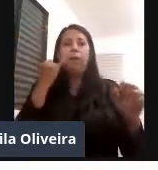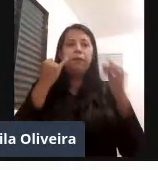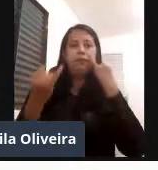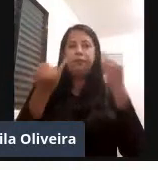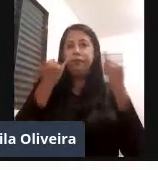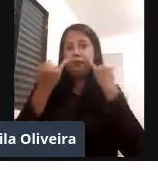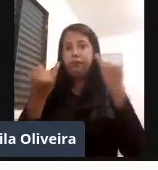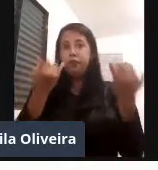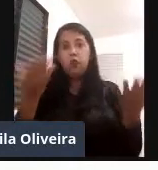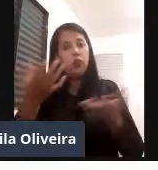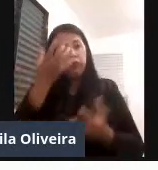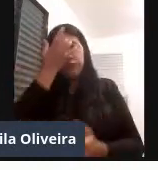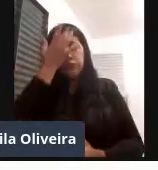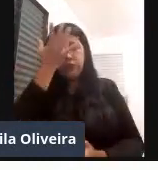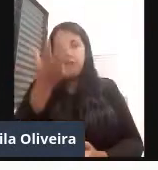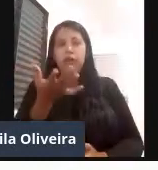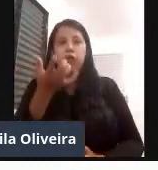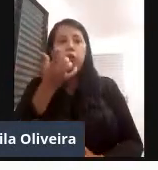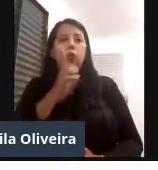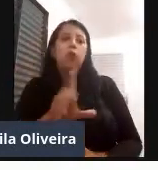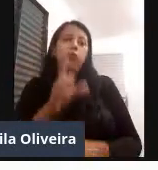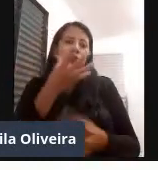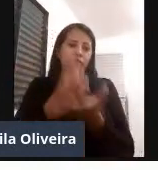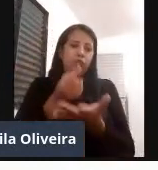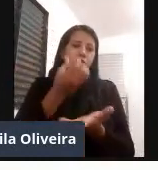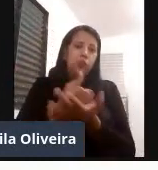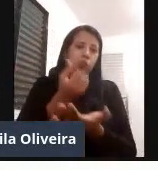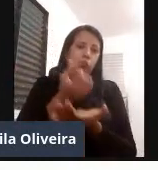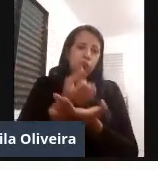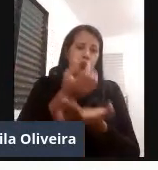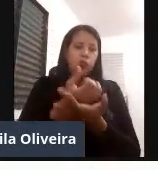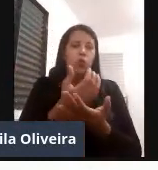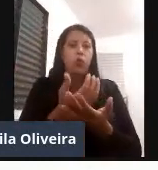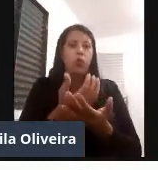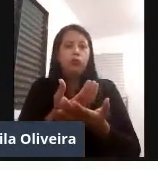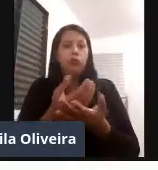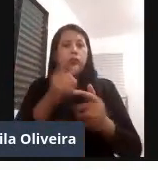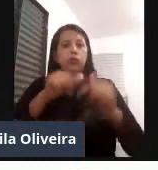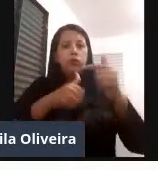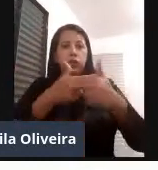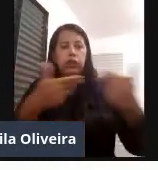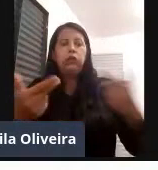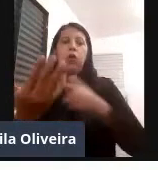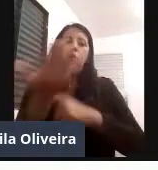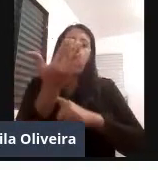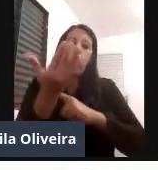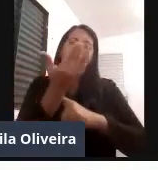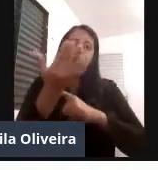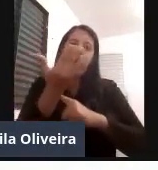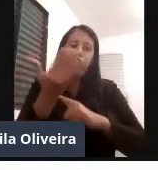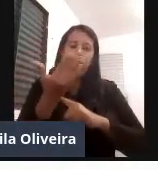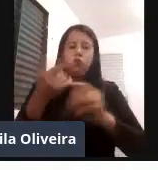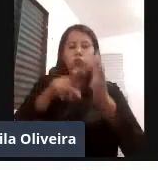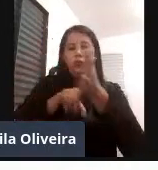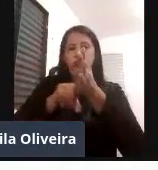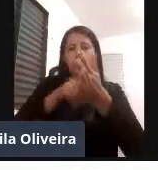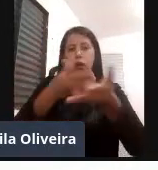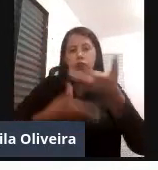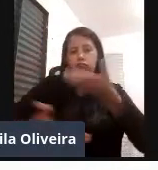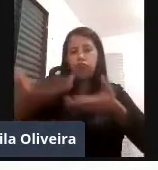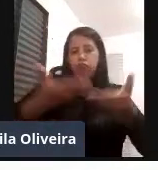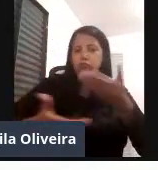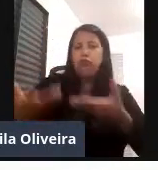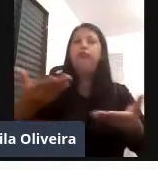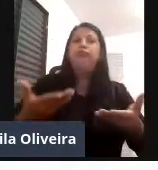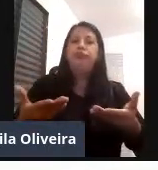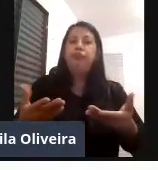consegue recuperar esses materiais que vão ajudar ela na sua pesquisa. Então, as bases de dados, lembrando que ela é